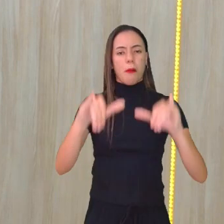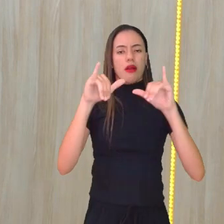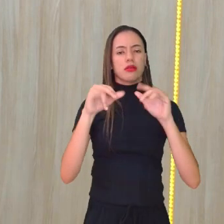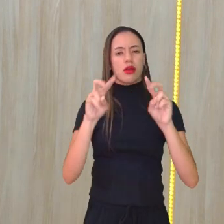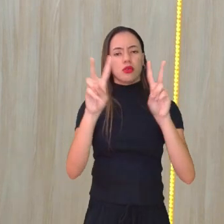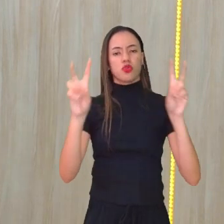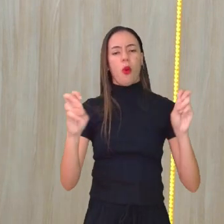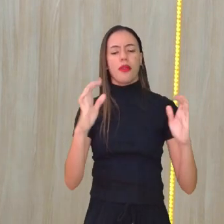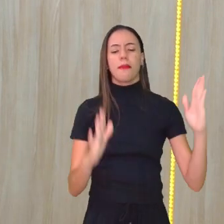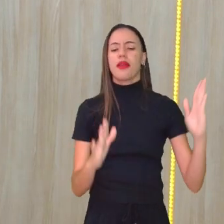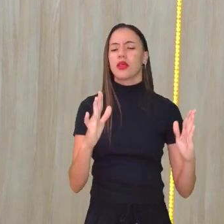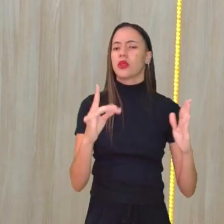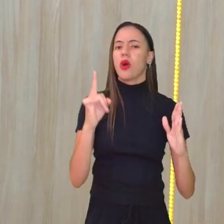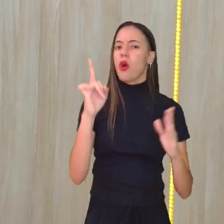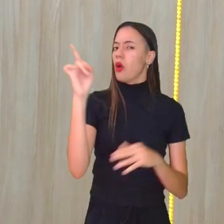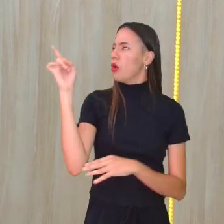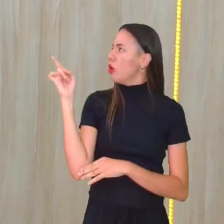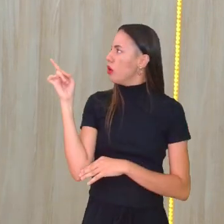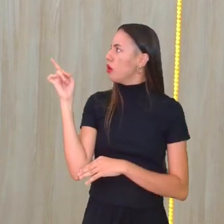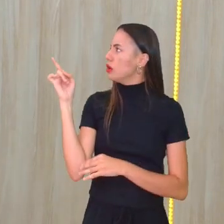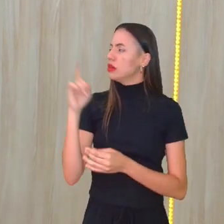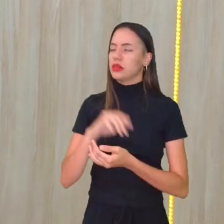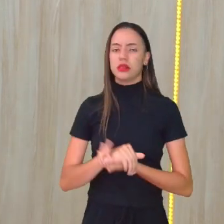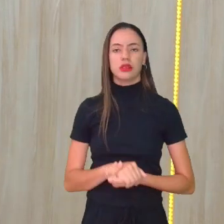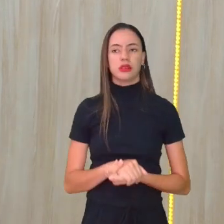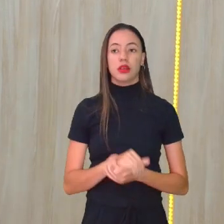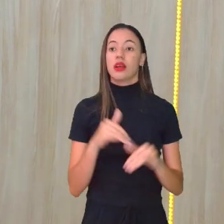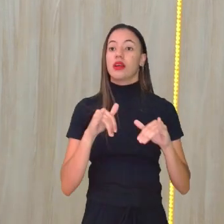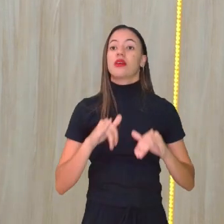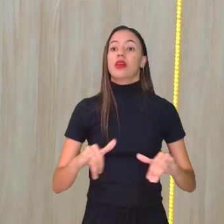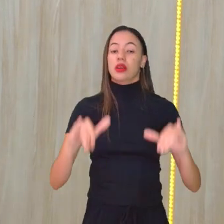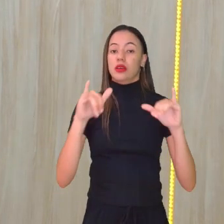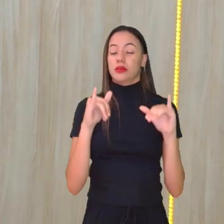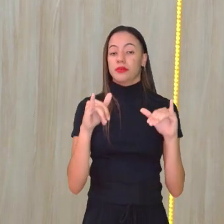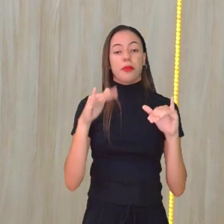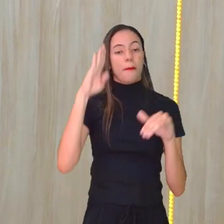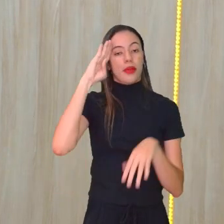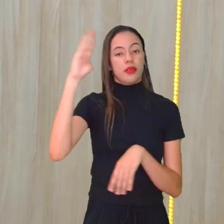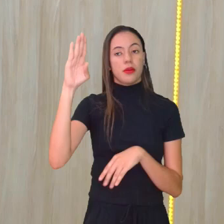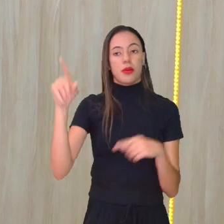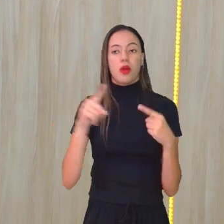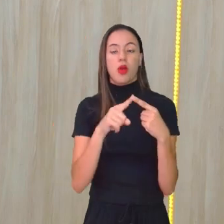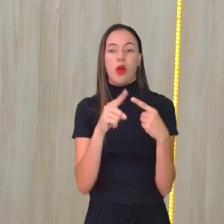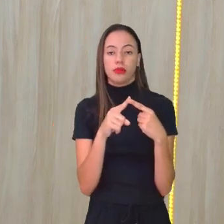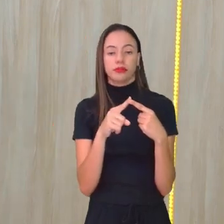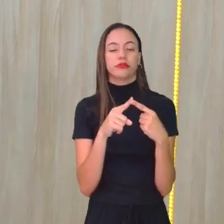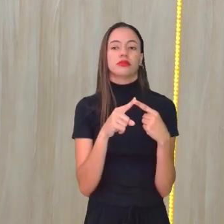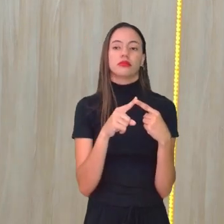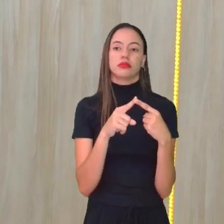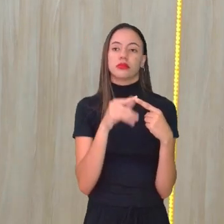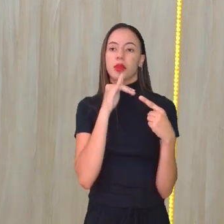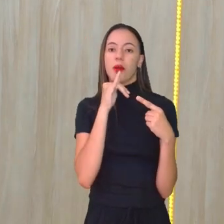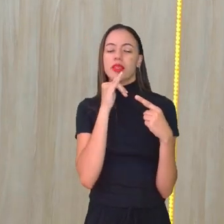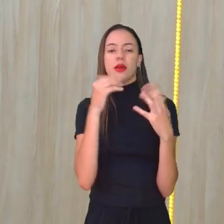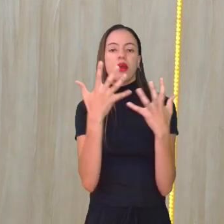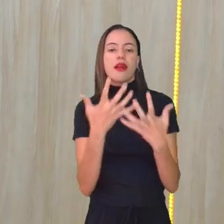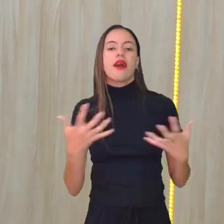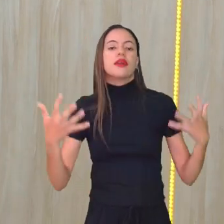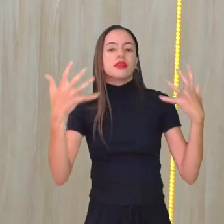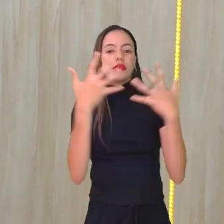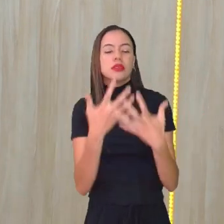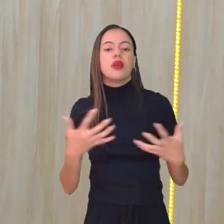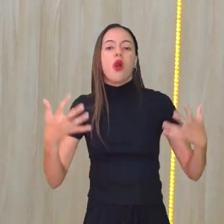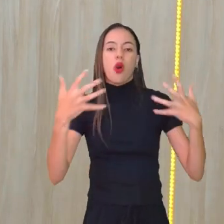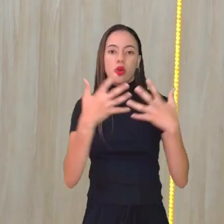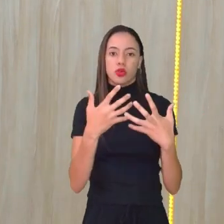sobre esse período aqui, ó? As fontes de informação principal são os relatos, né, e as canções, né,